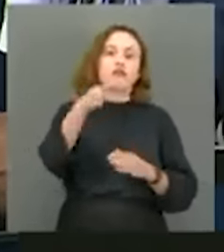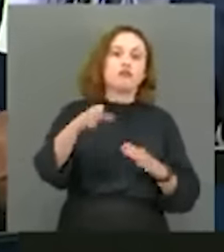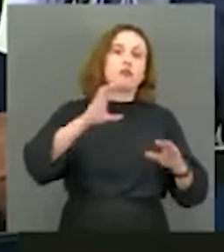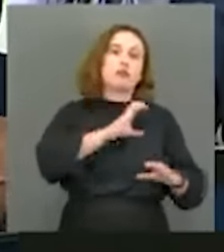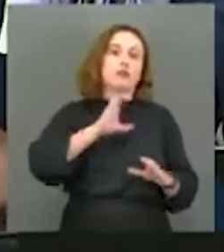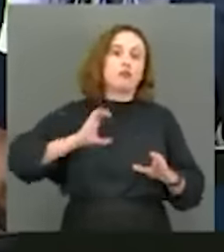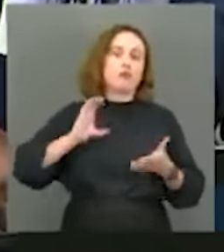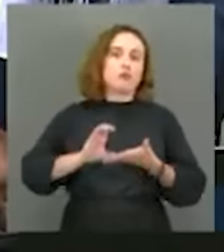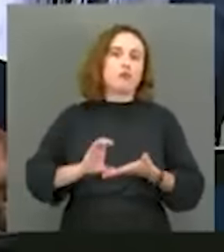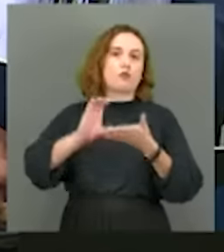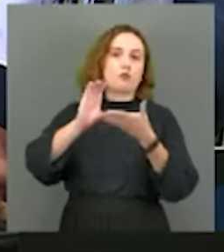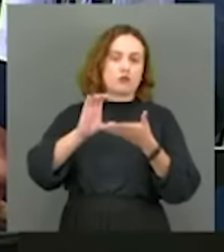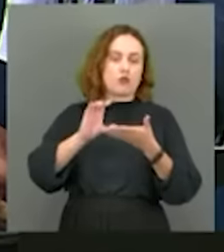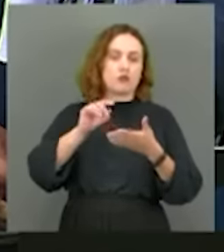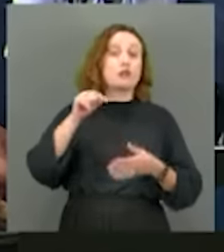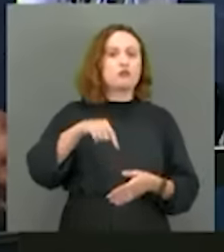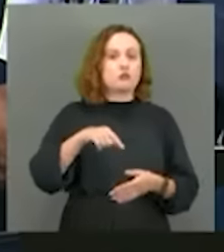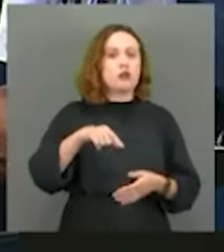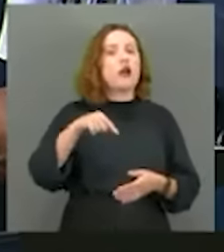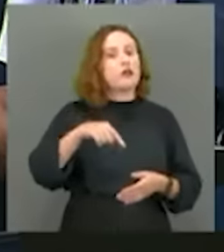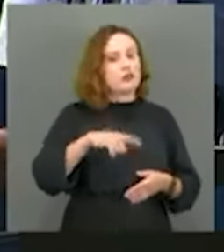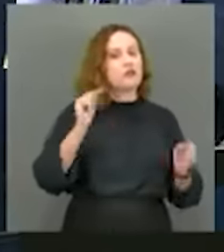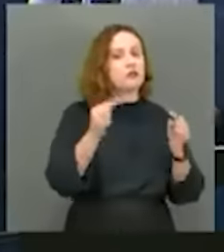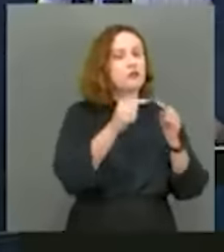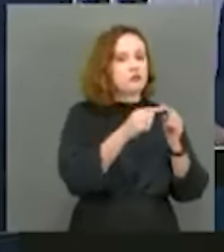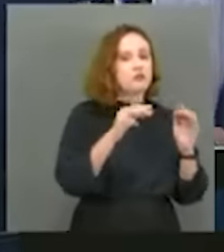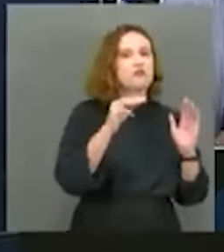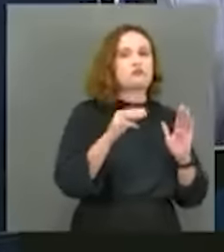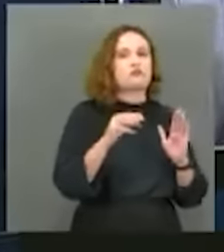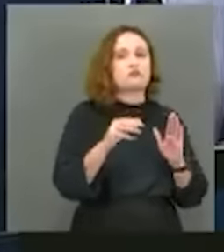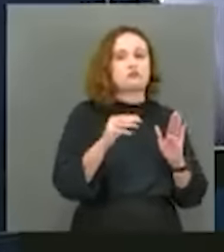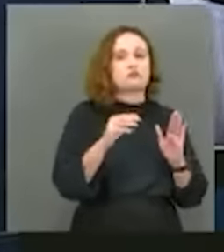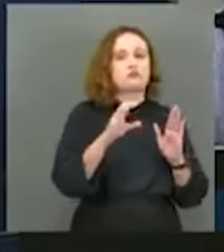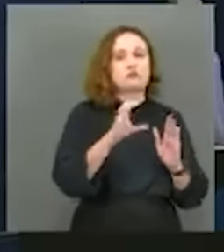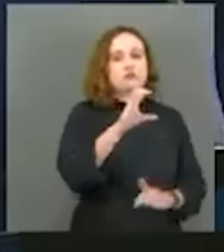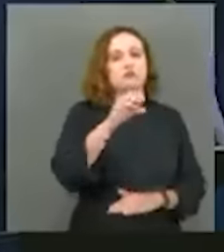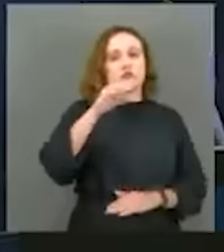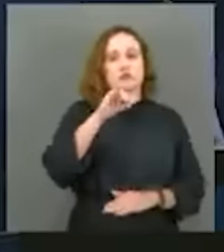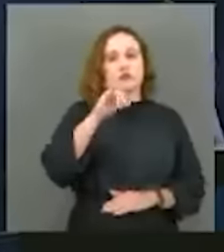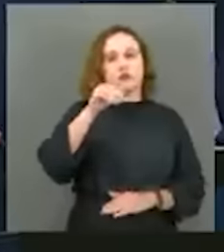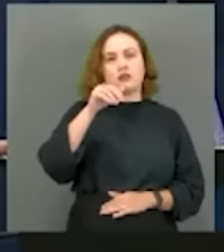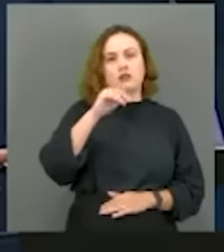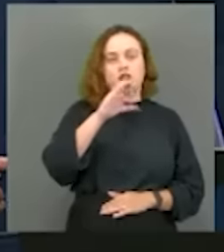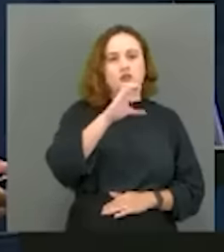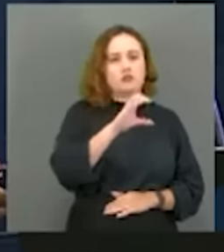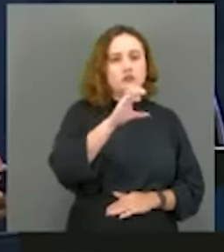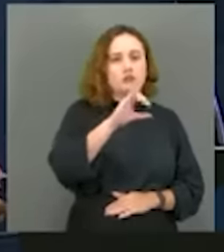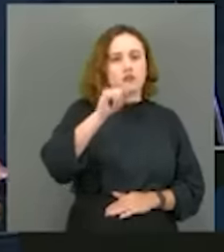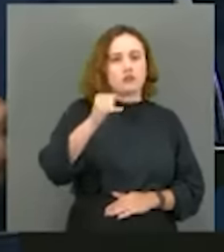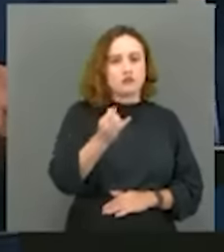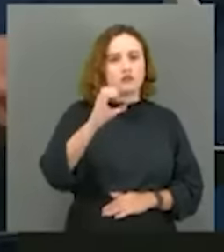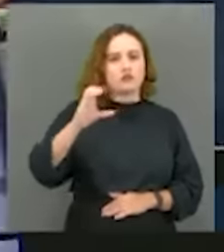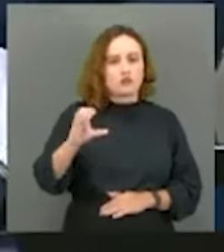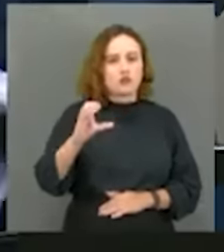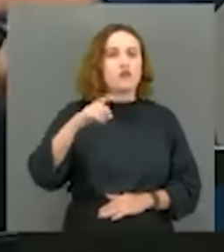eh nos termos da emenda número 2 da comissão de constituição e justiça substitutiva a matéria vai